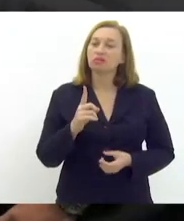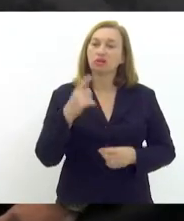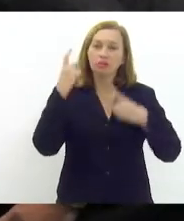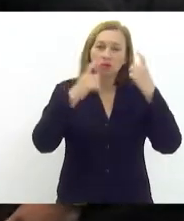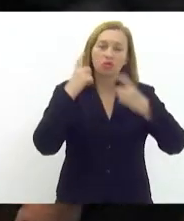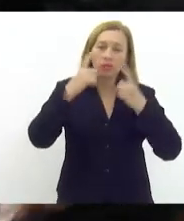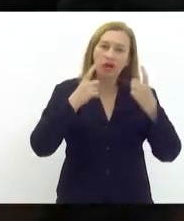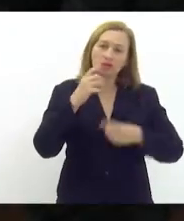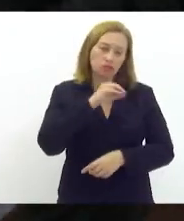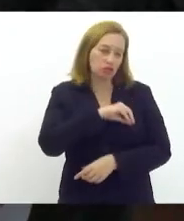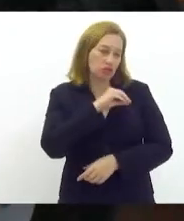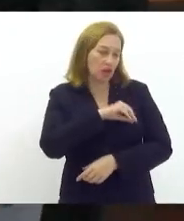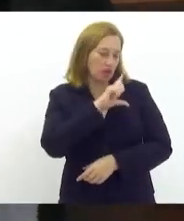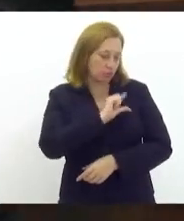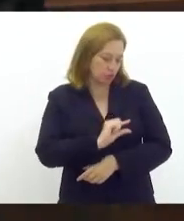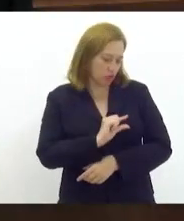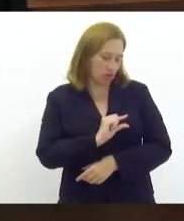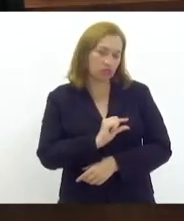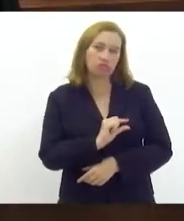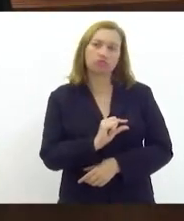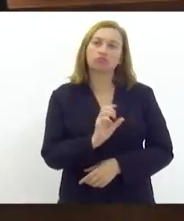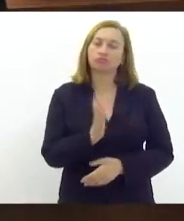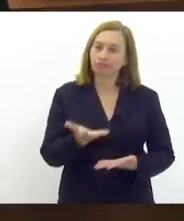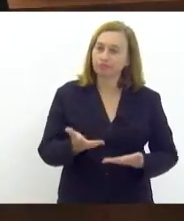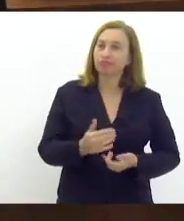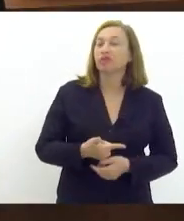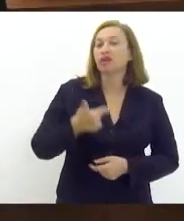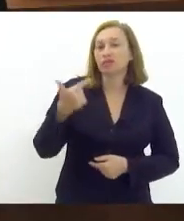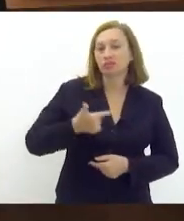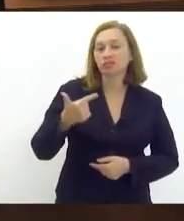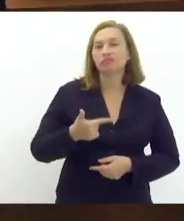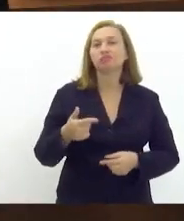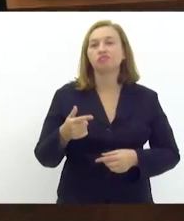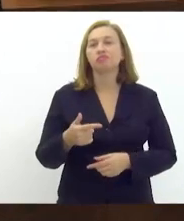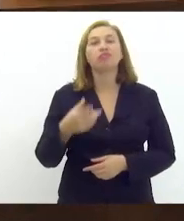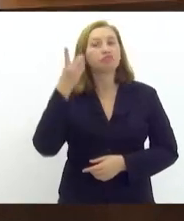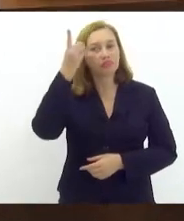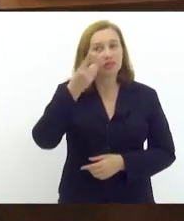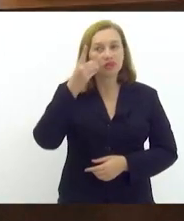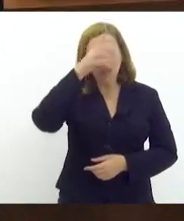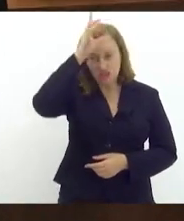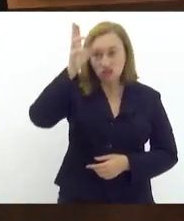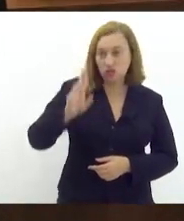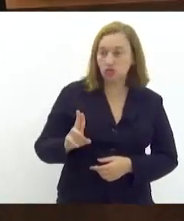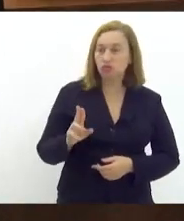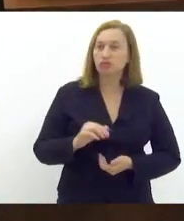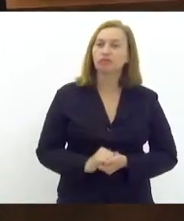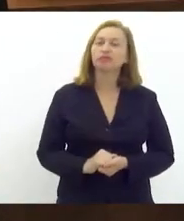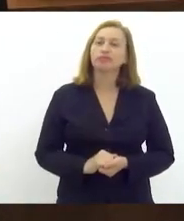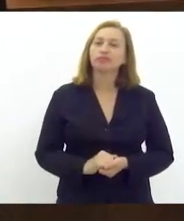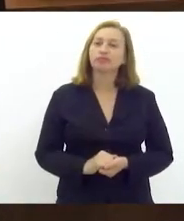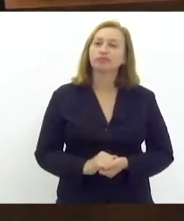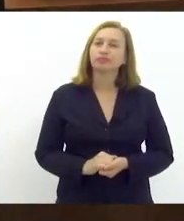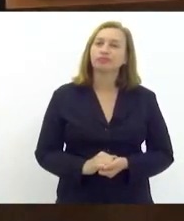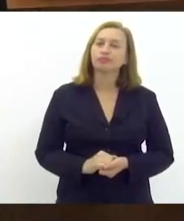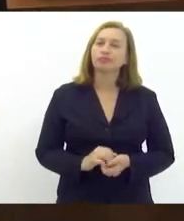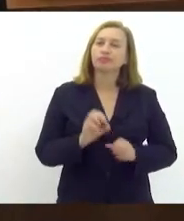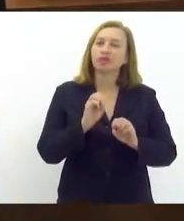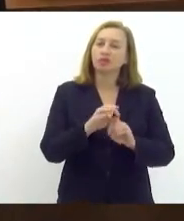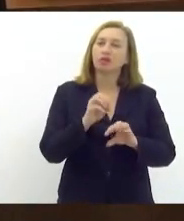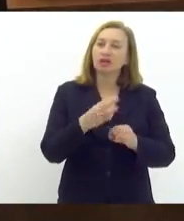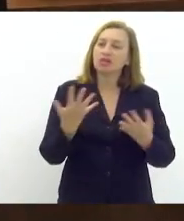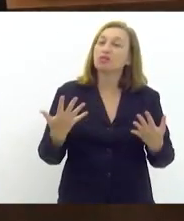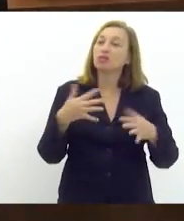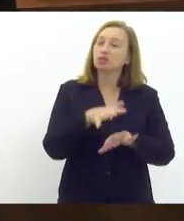Estado do Rio de Janeiro esteja despencando e a segunda cobrança deputada tia Ju é sobre a situação da educação inclusiva